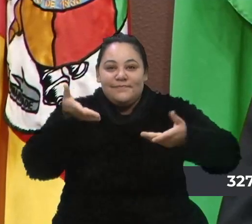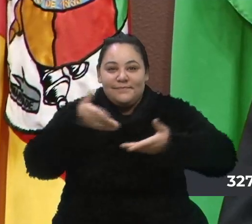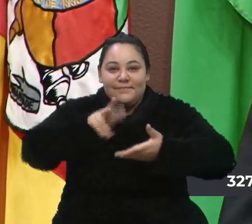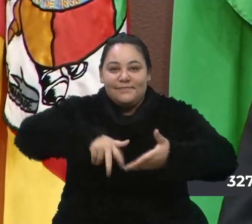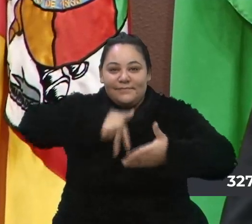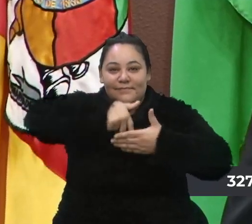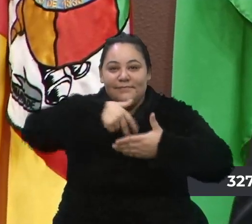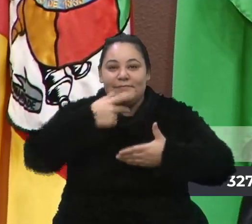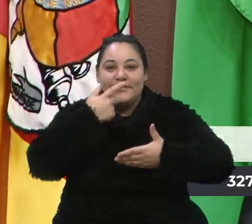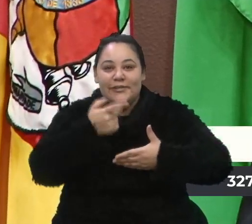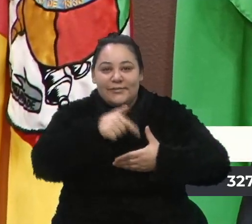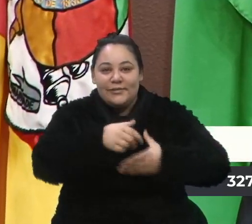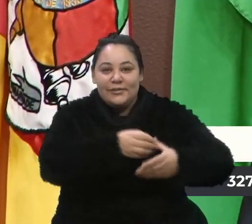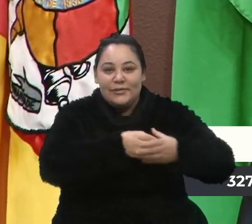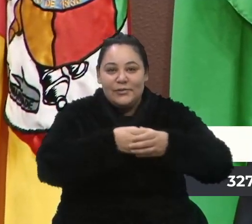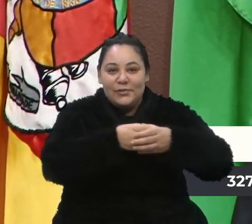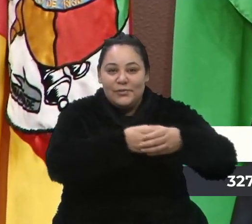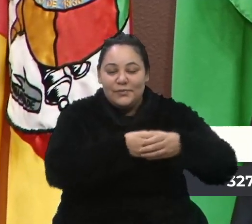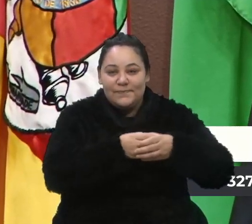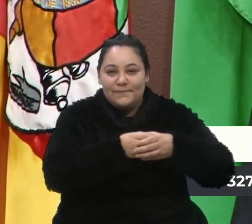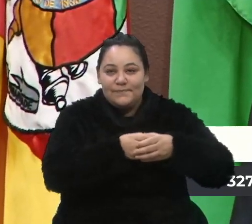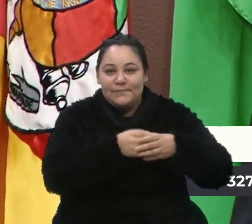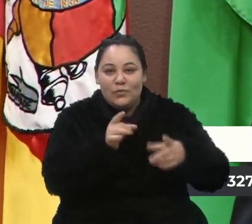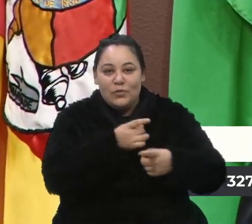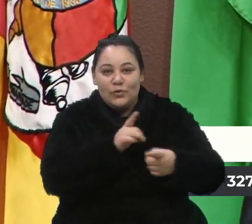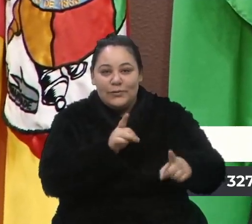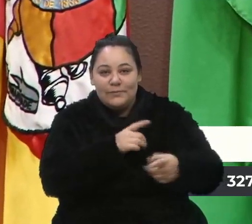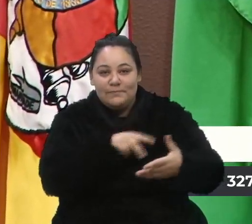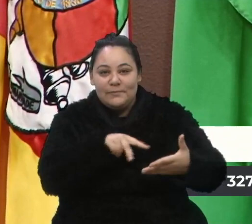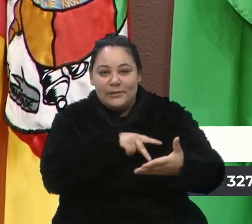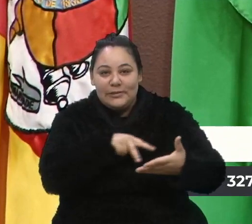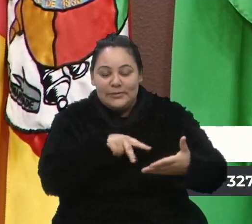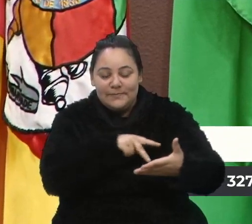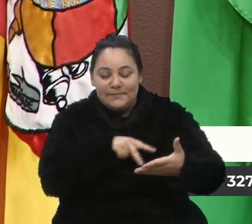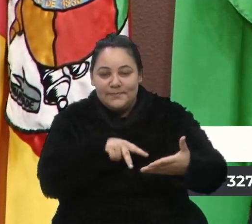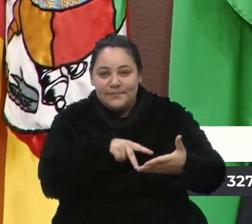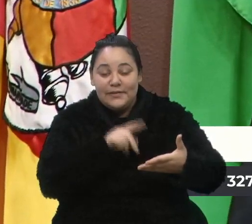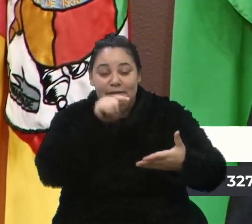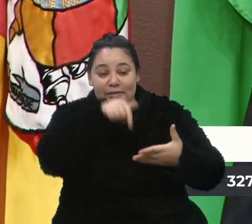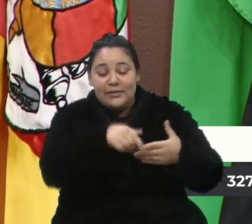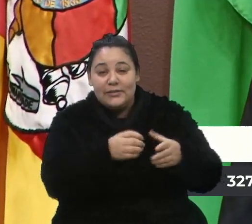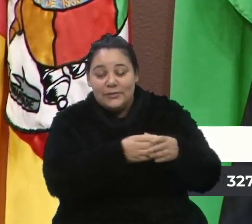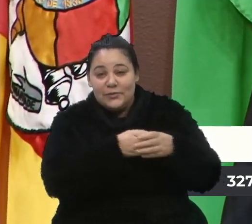do grupo Alarme Falso, onde o grupo Alarme Falso,